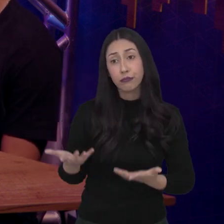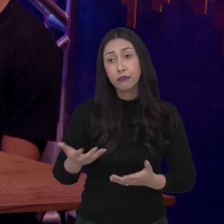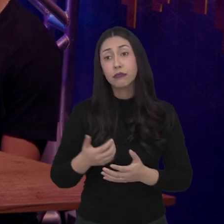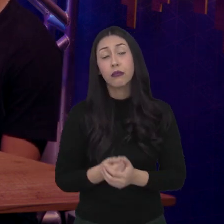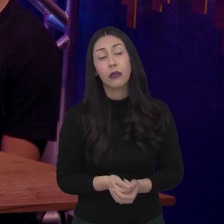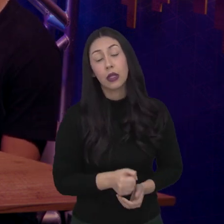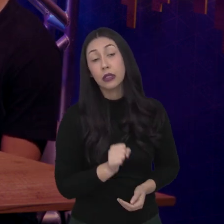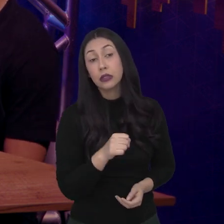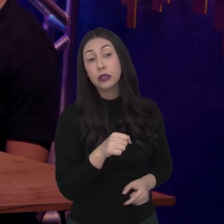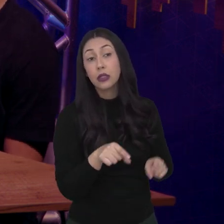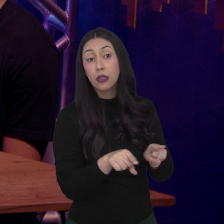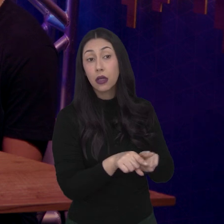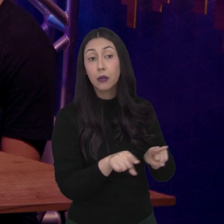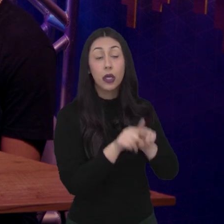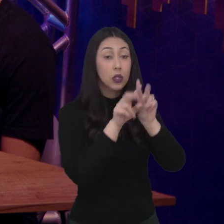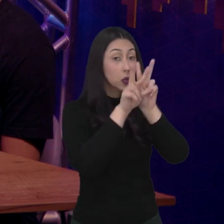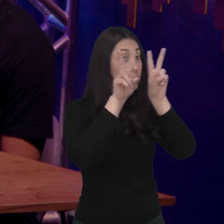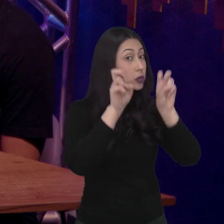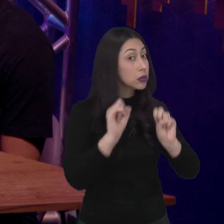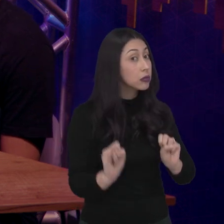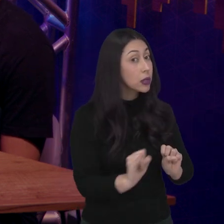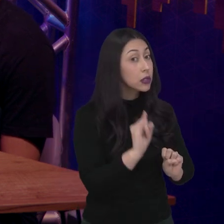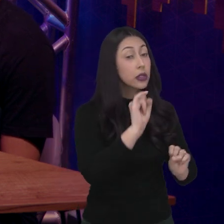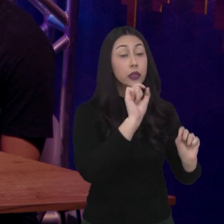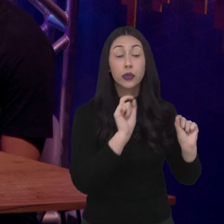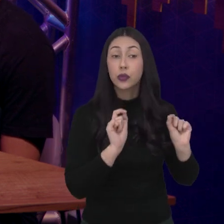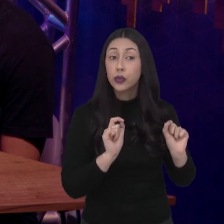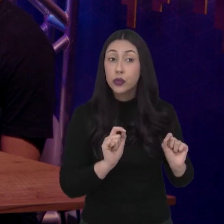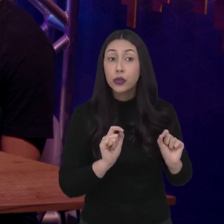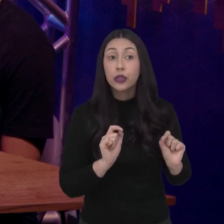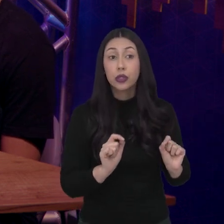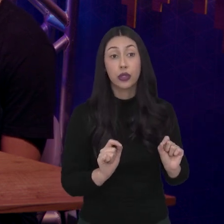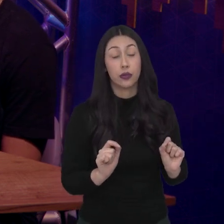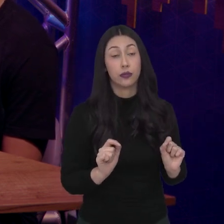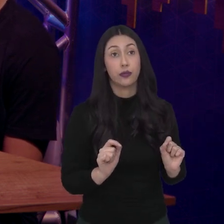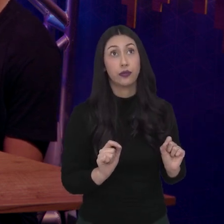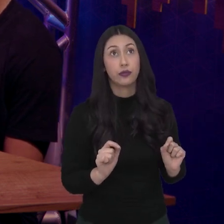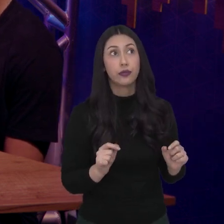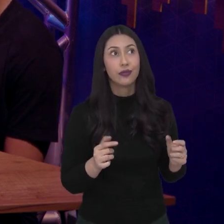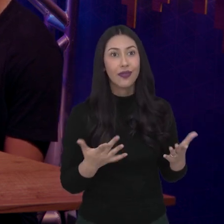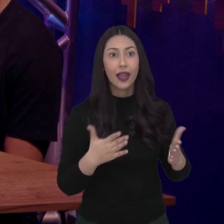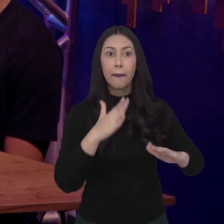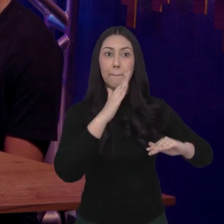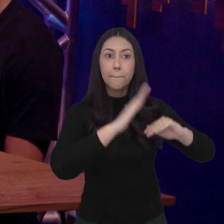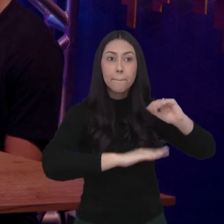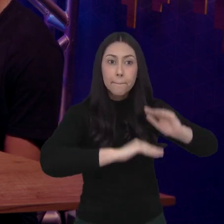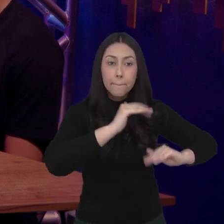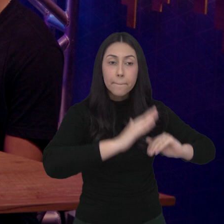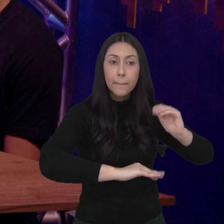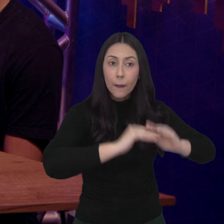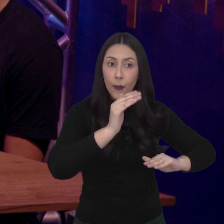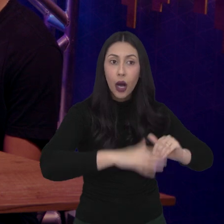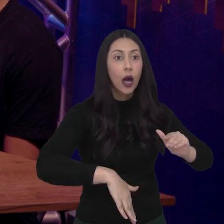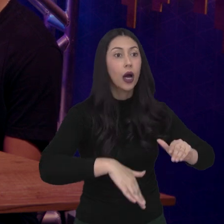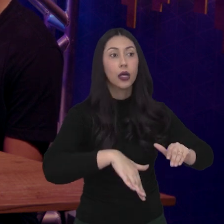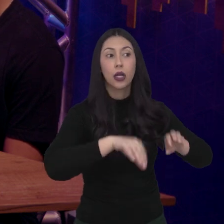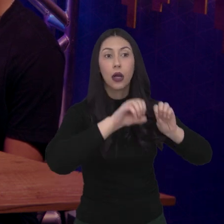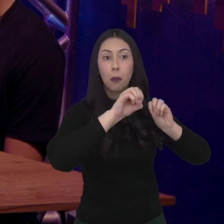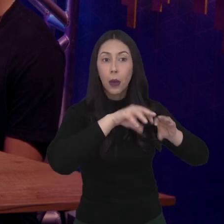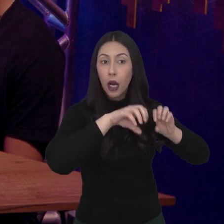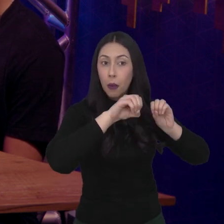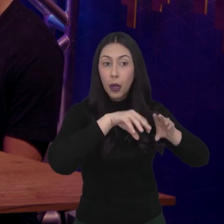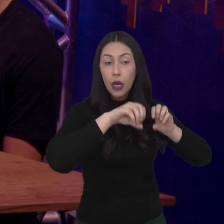E a gente tem uma questão bem importante aí, que é então a existência, né, de atividades e de aulas